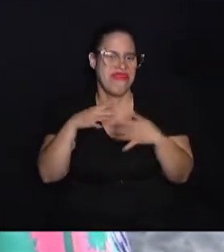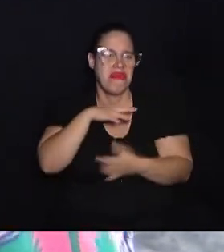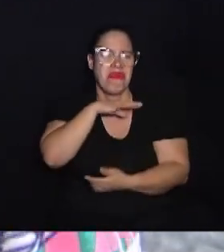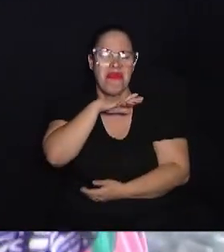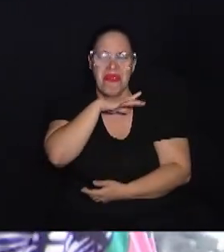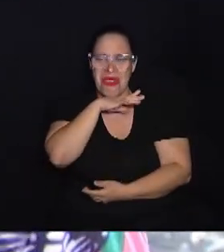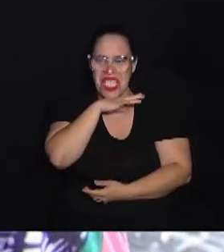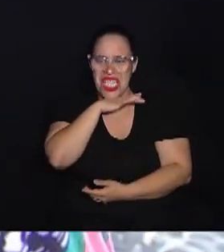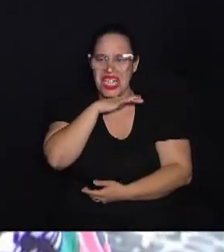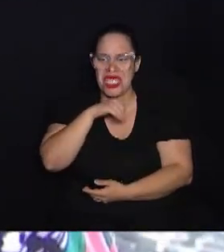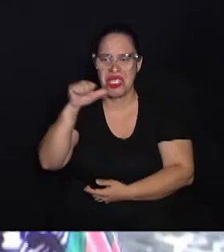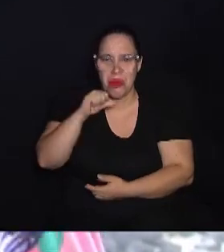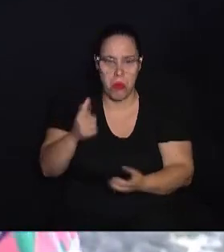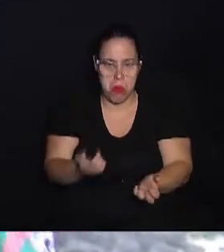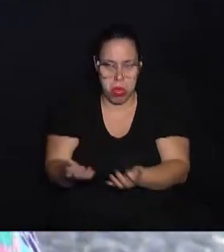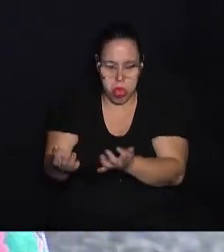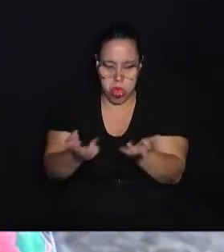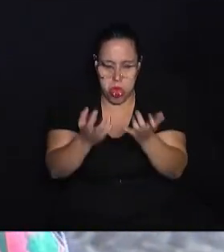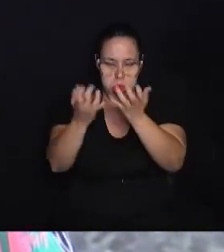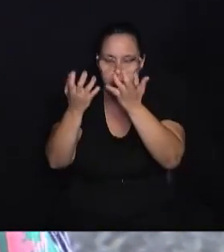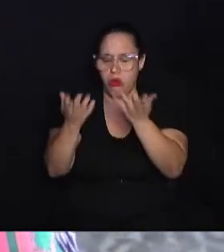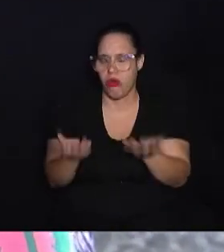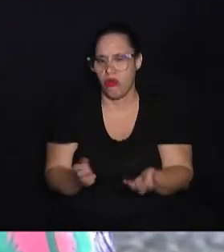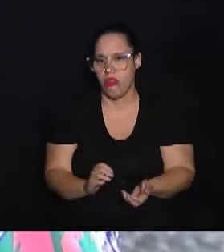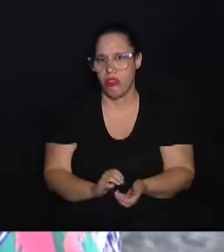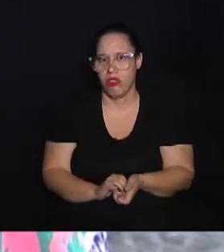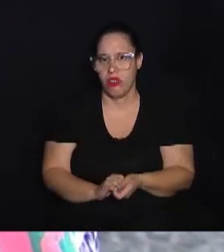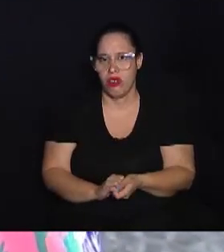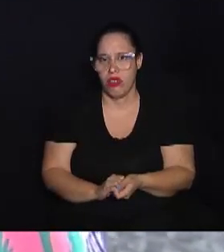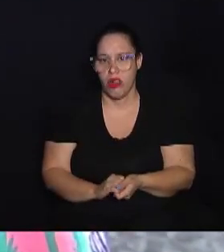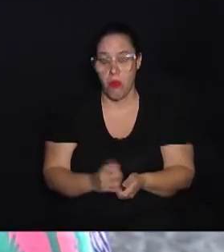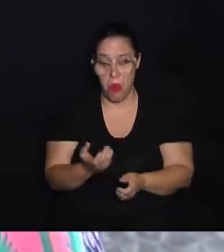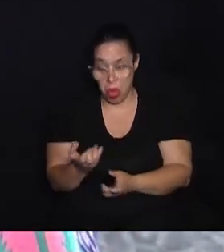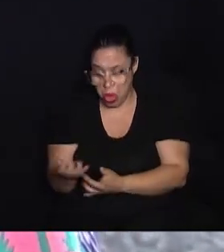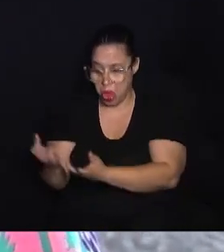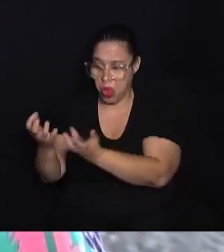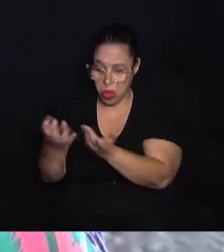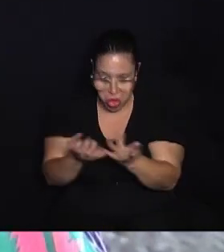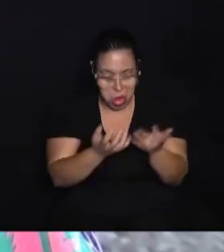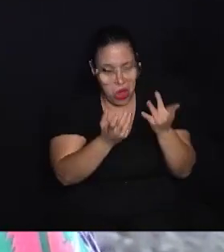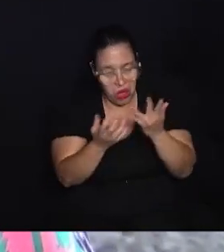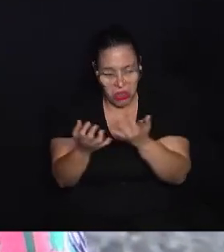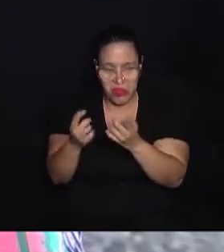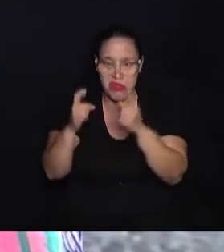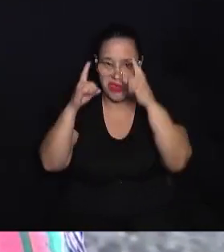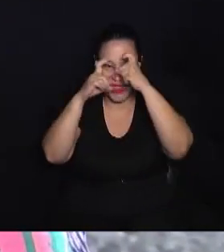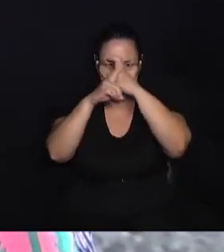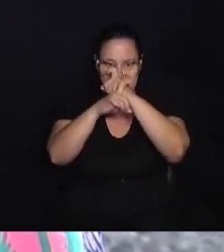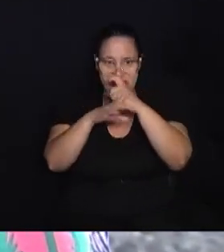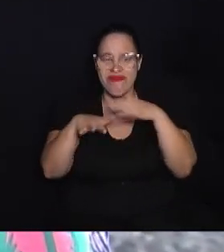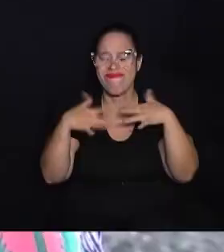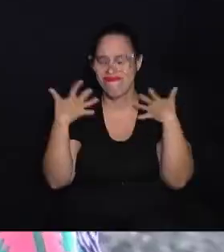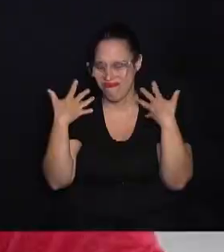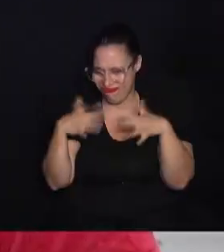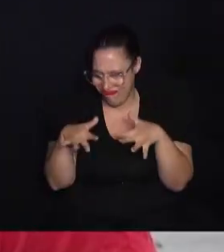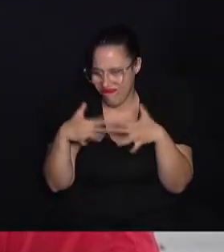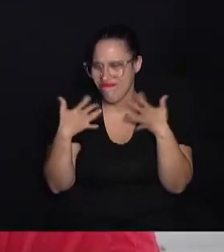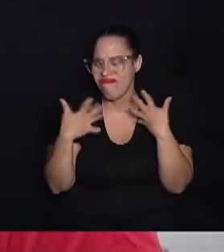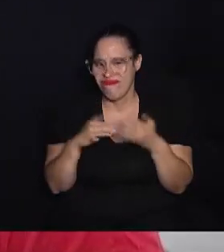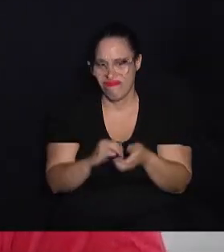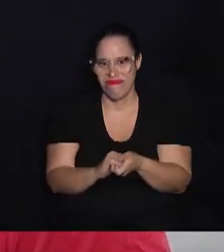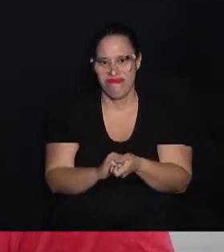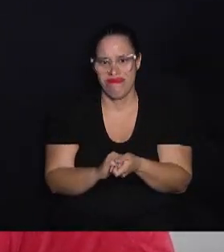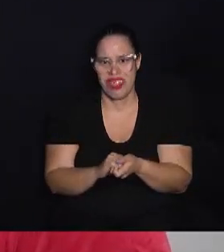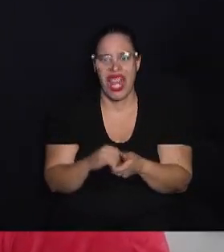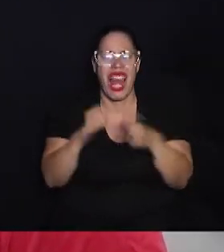porque muita queimada, muita incêndio que tá tendo também, né? Fica difícil respirar? Fica difícil. Tá